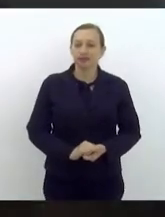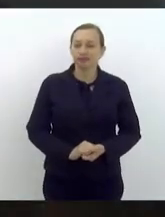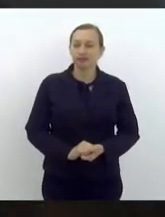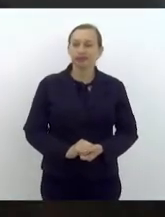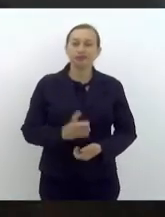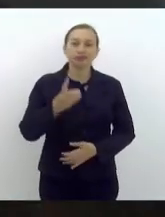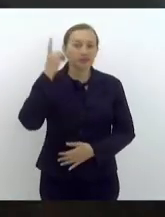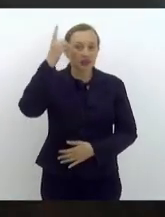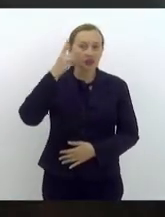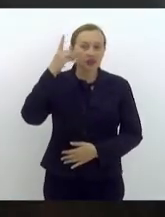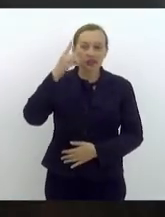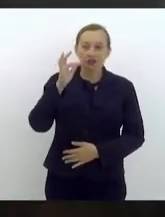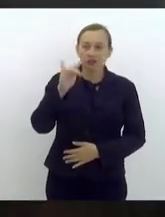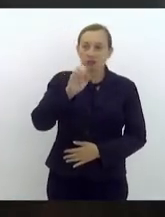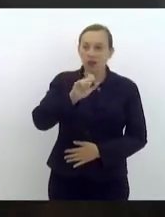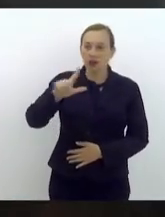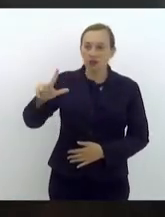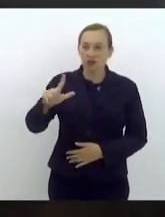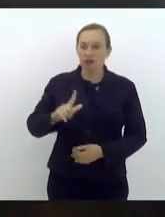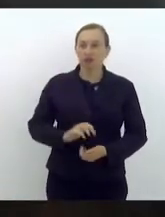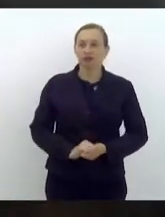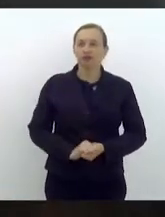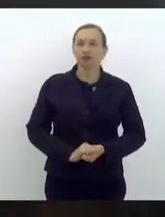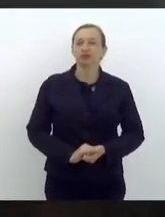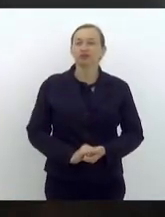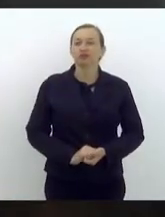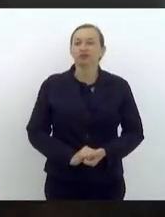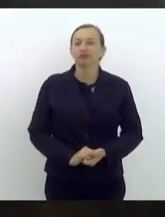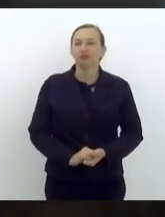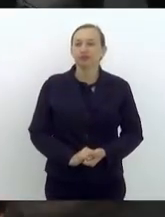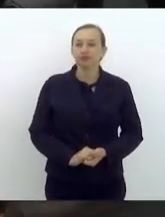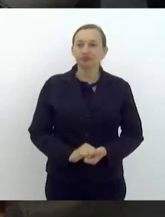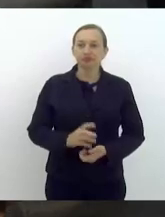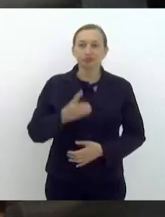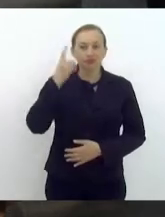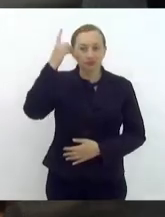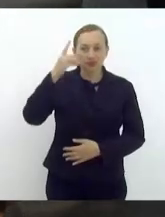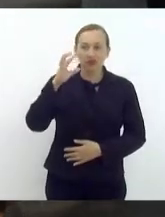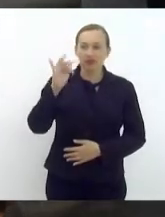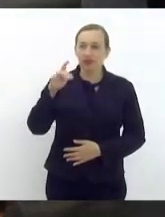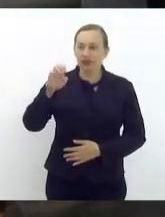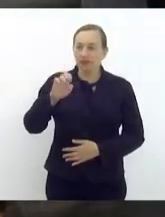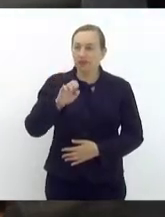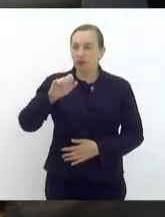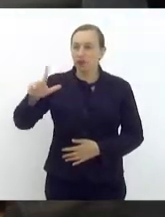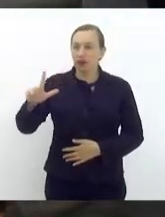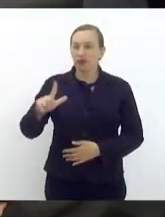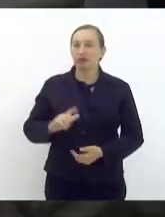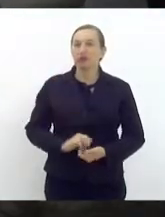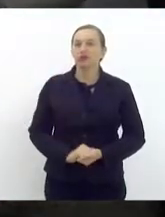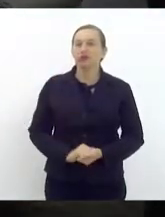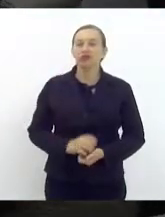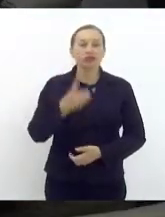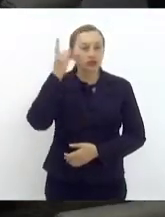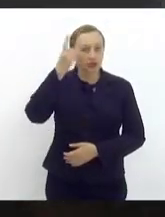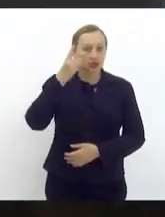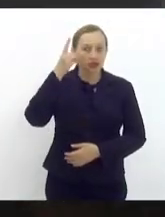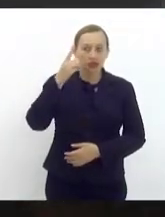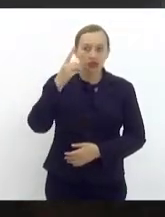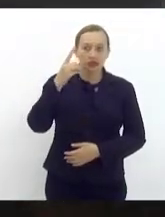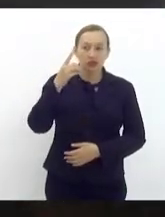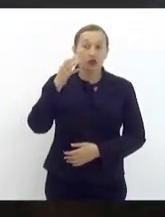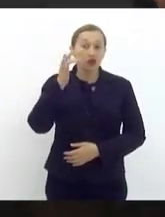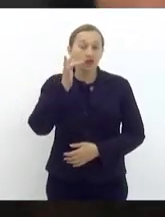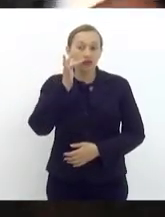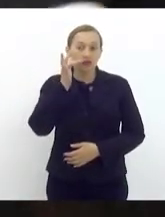Deputado Felipe Pobel. Deputado Felipe Pobel. Deputado Flávio Serafim.